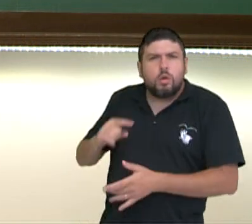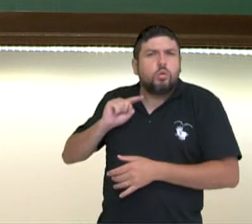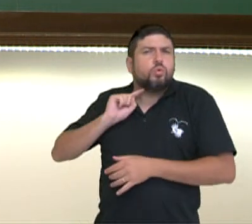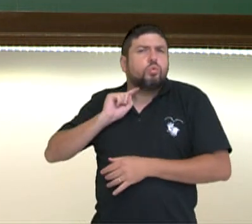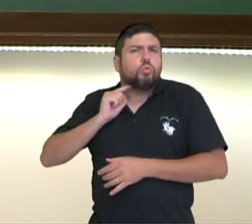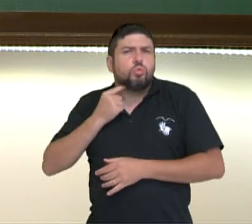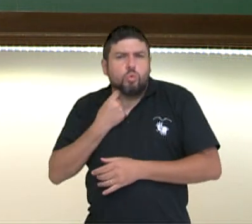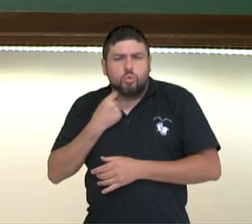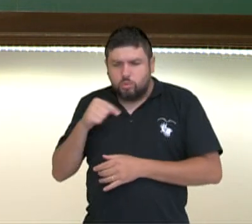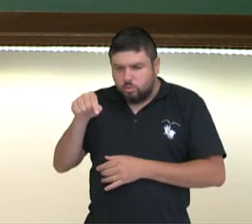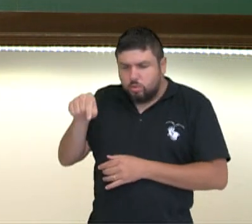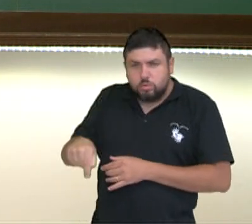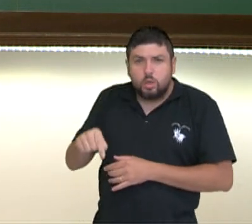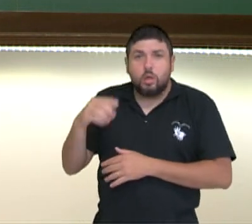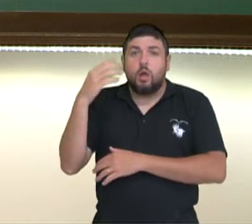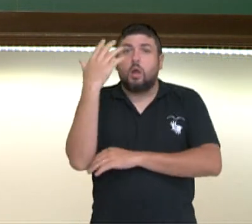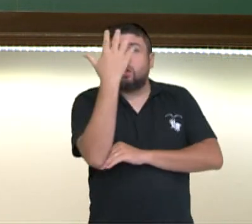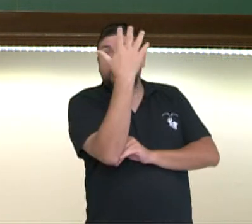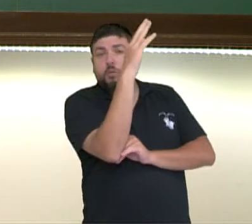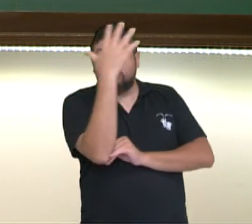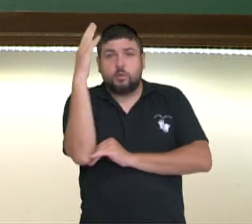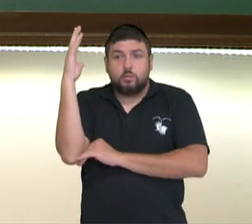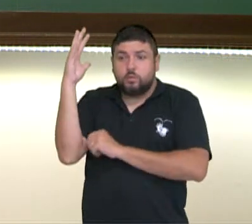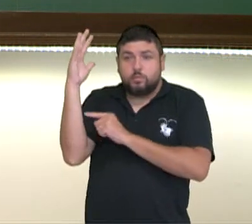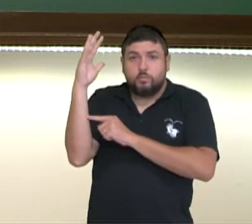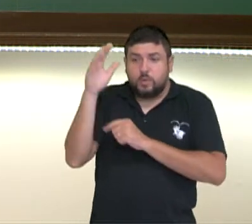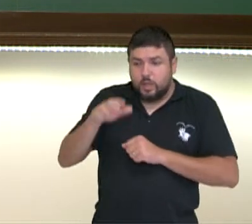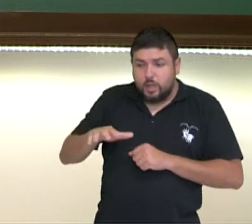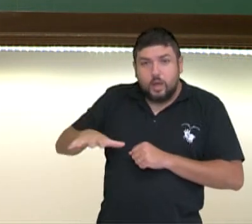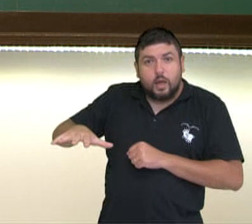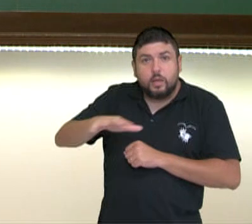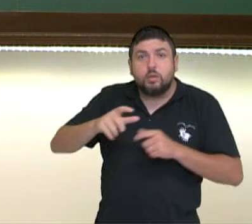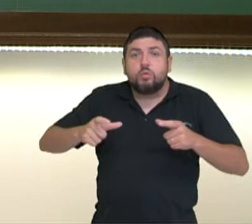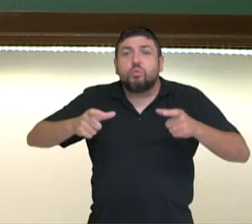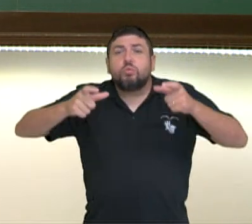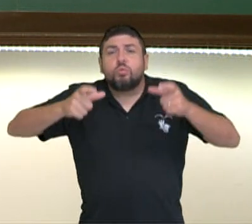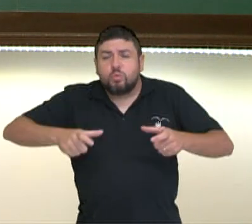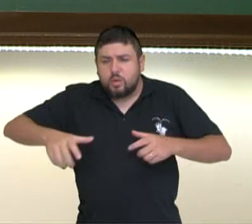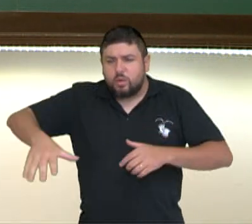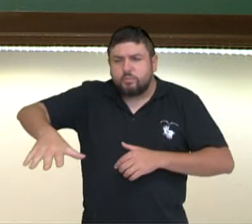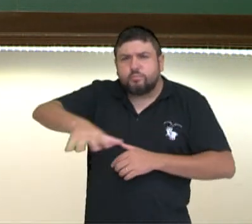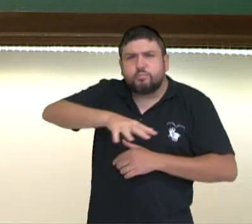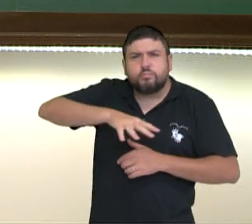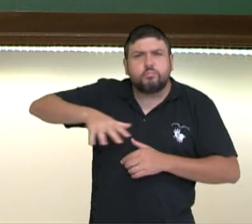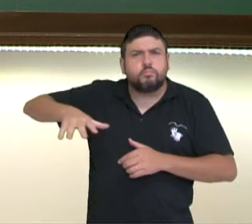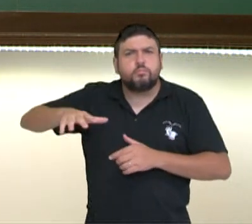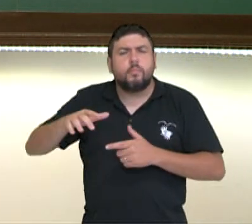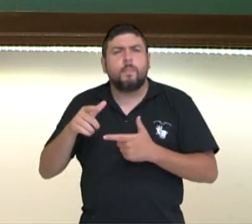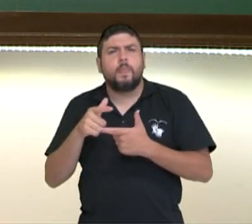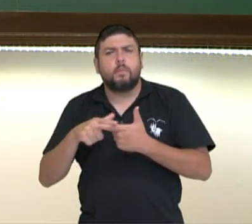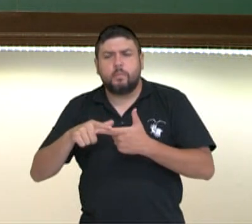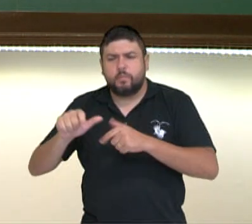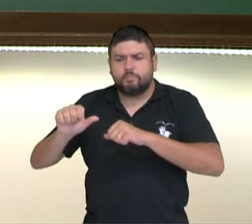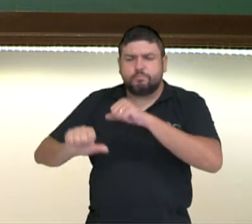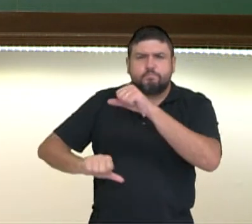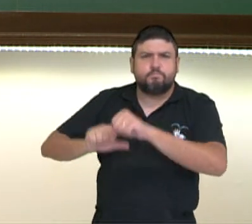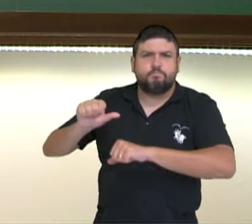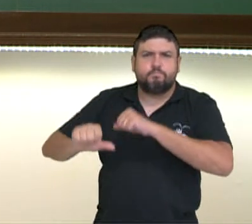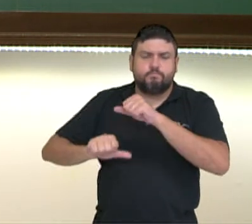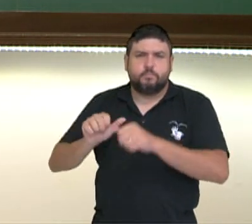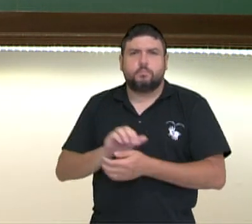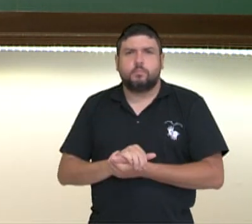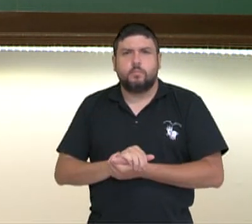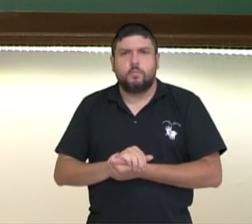meio ambiente, a natureza, a geografia local, ela vai começar a ser transformada. Além